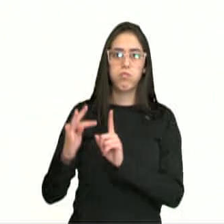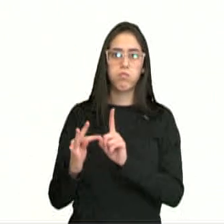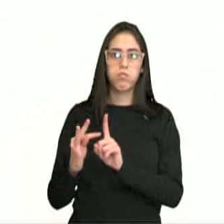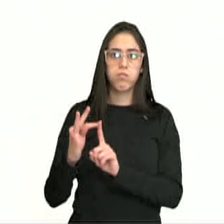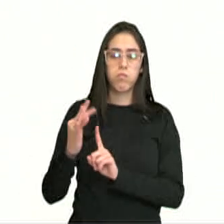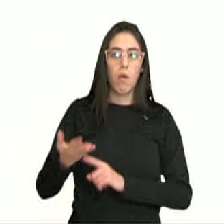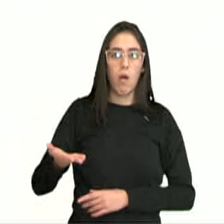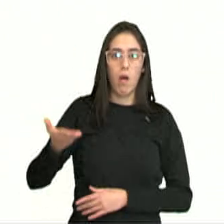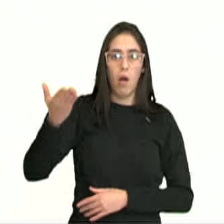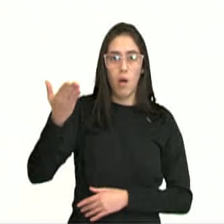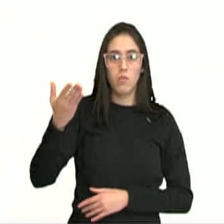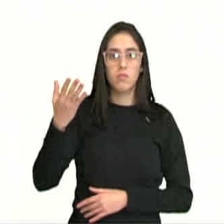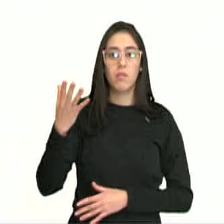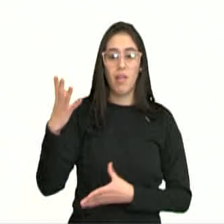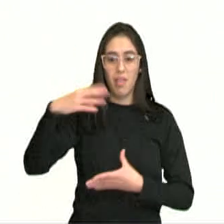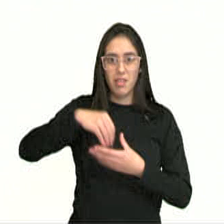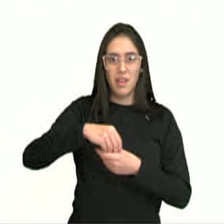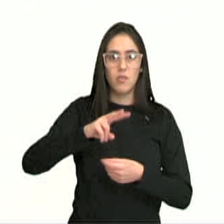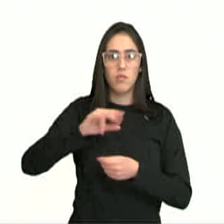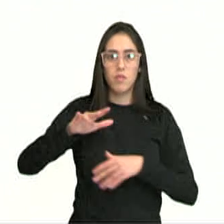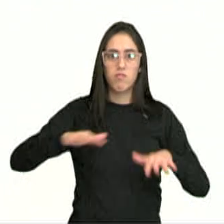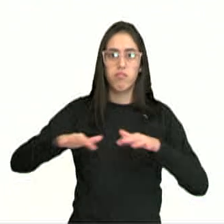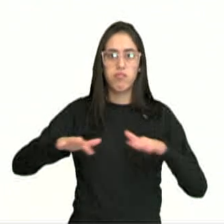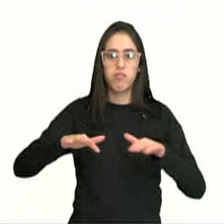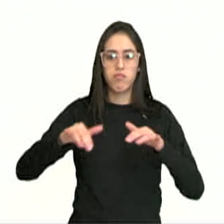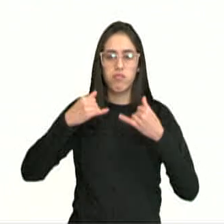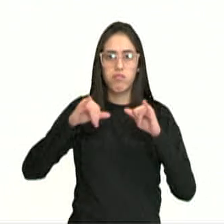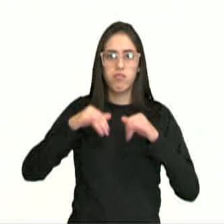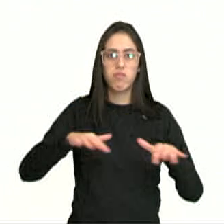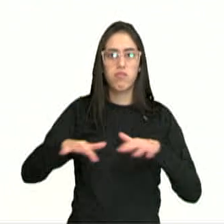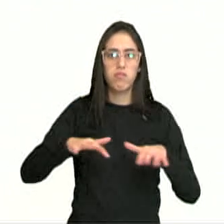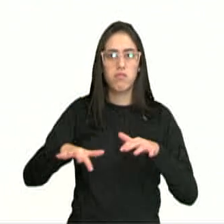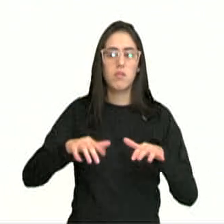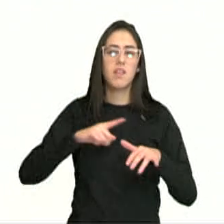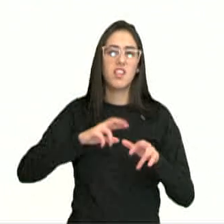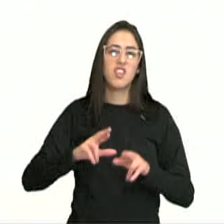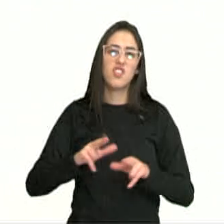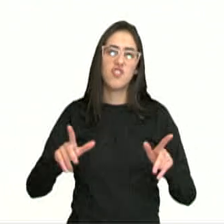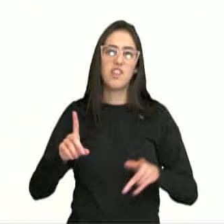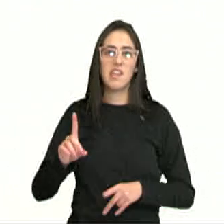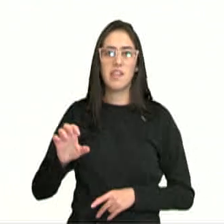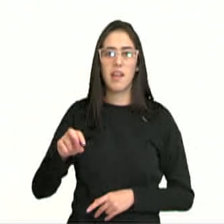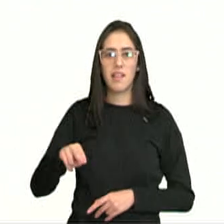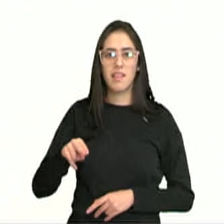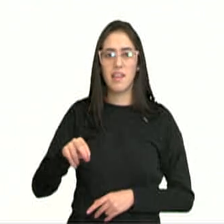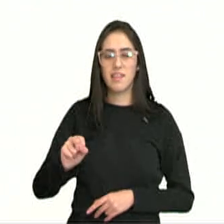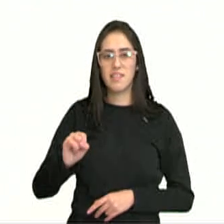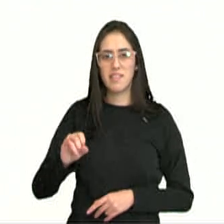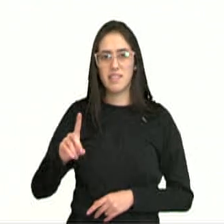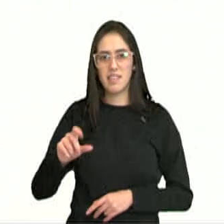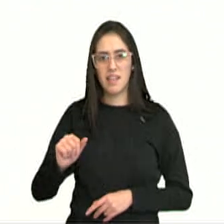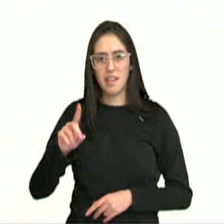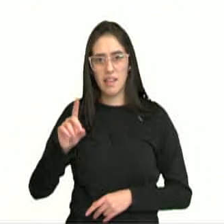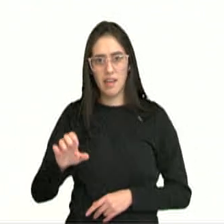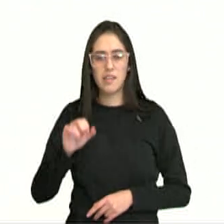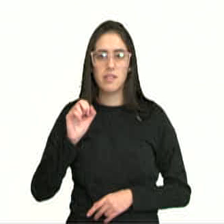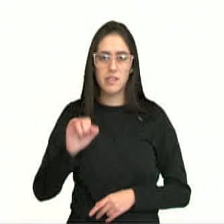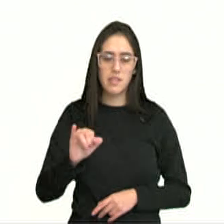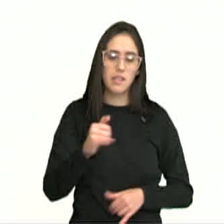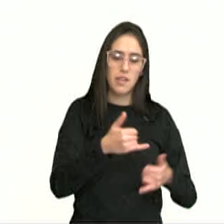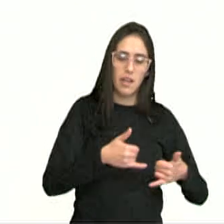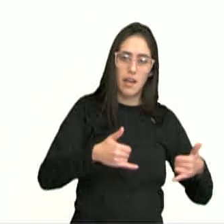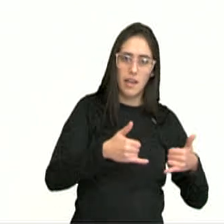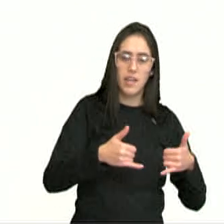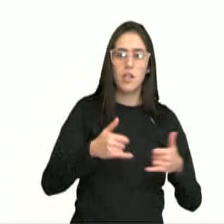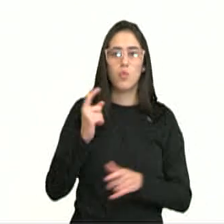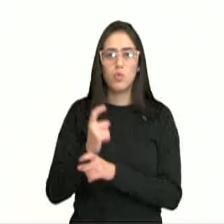de uma substância fiquem mais agitadas e aí tem uma diferença de densidade entre o mesmo composto no estado líquido, no estado